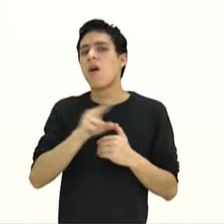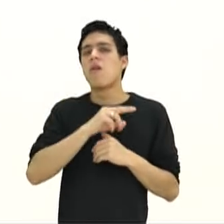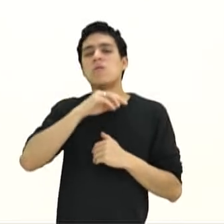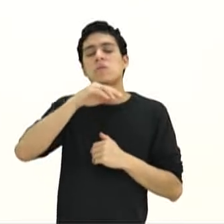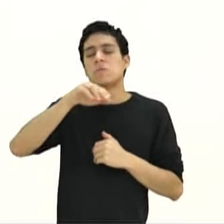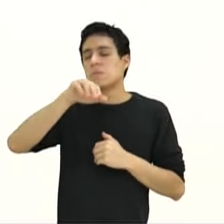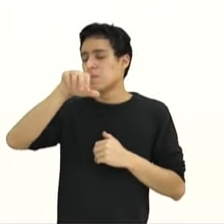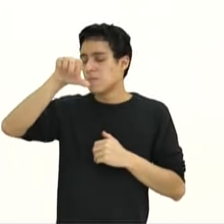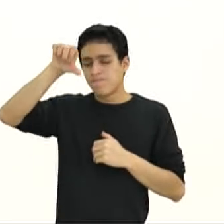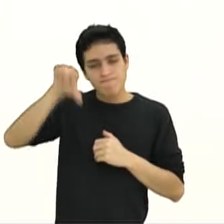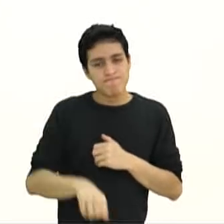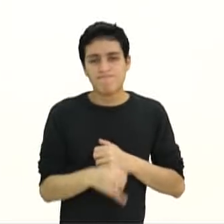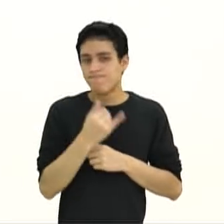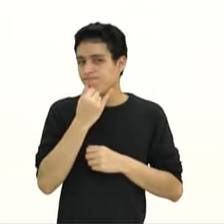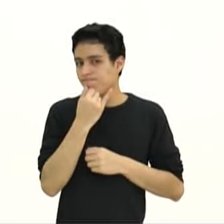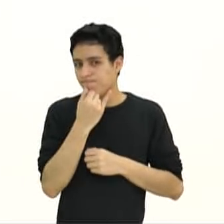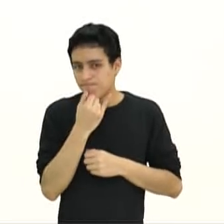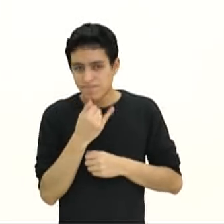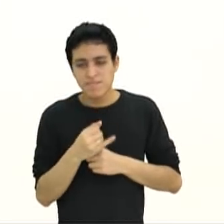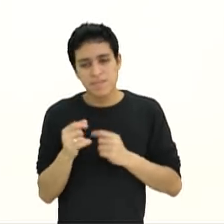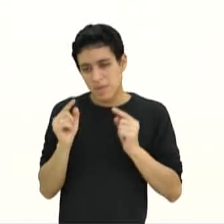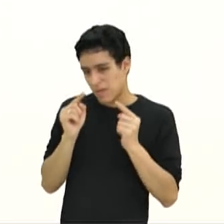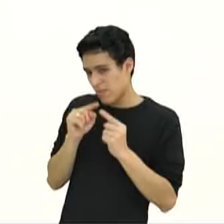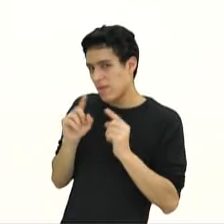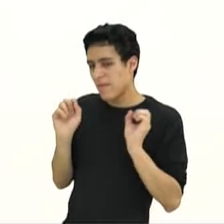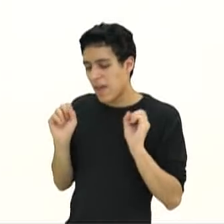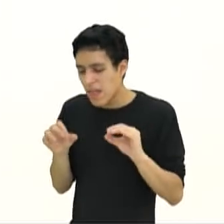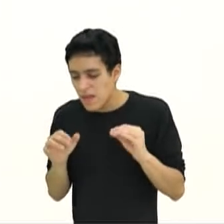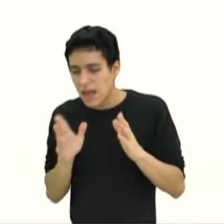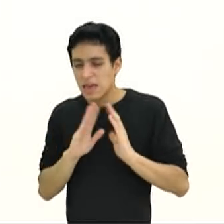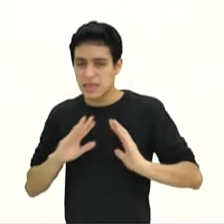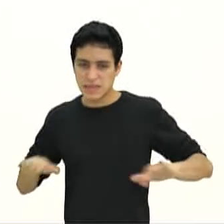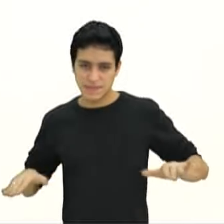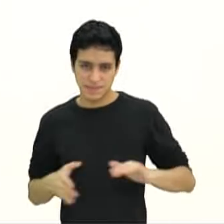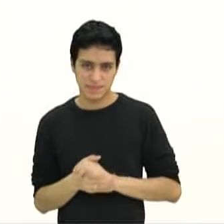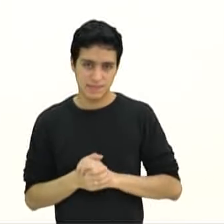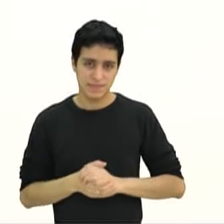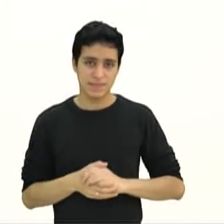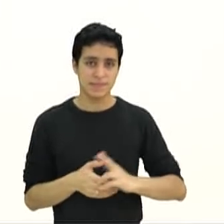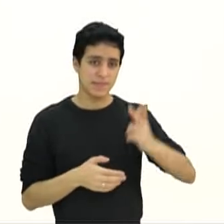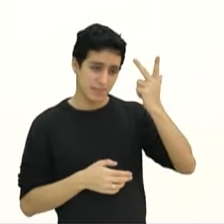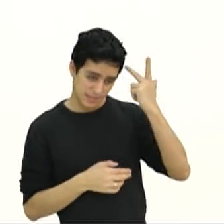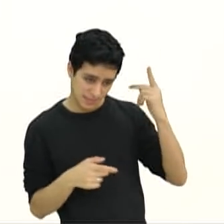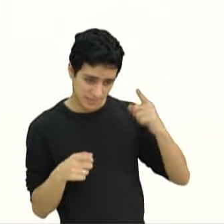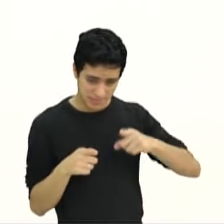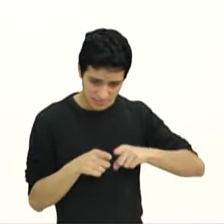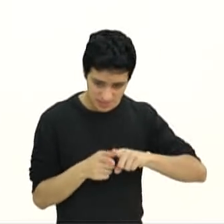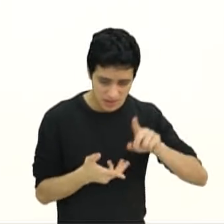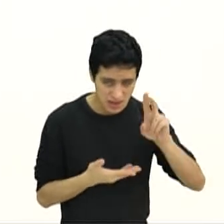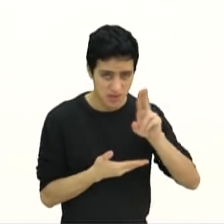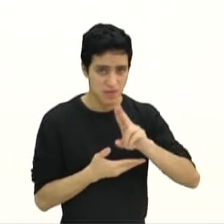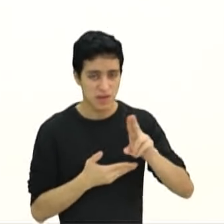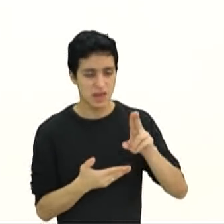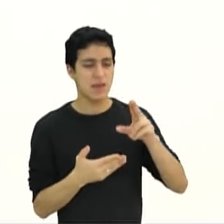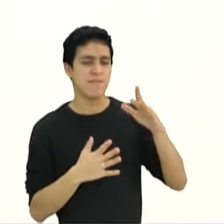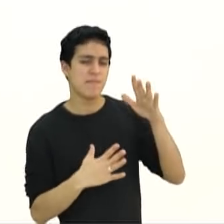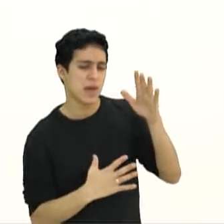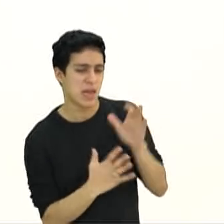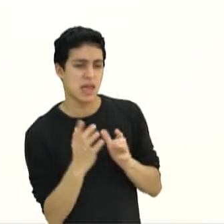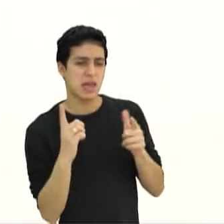tragédia para, lembrando educar as crianças. É comum também a utilização de